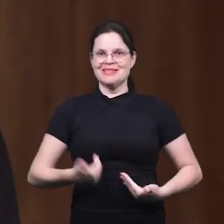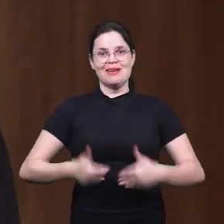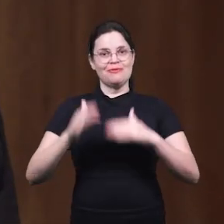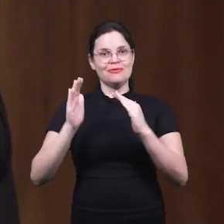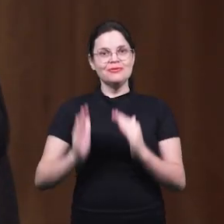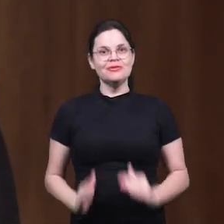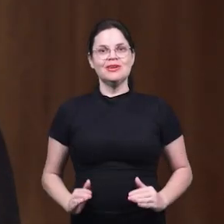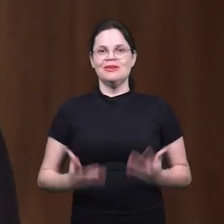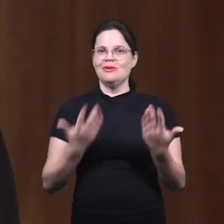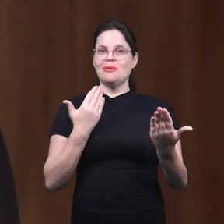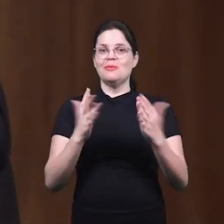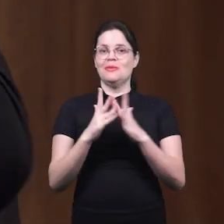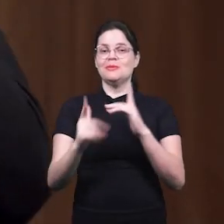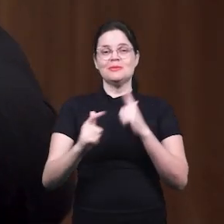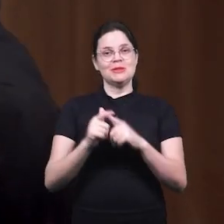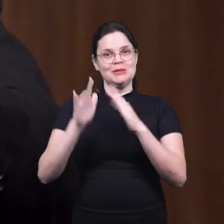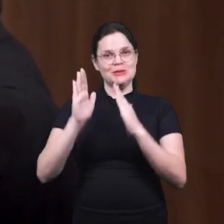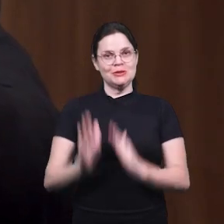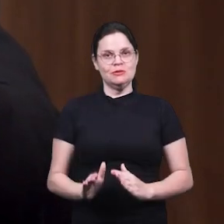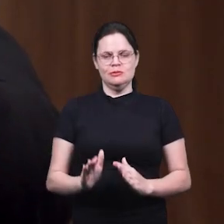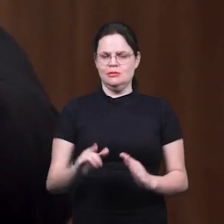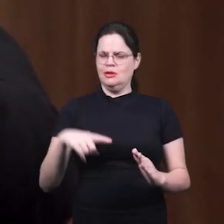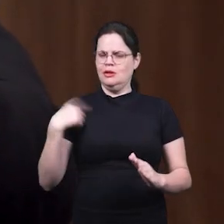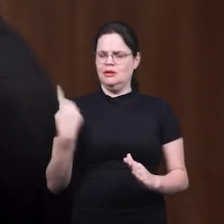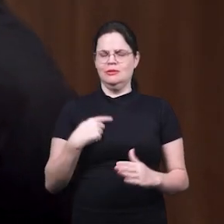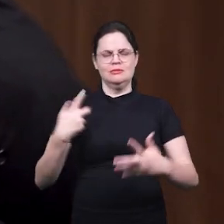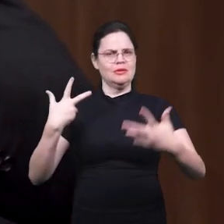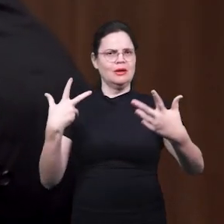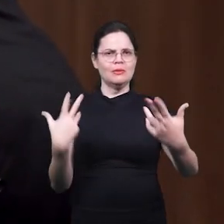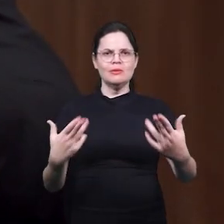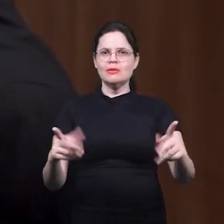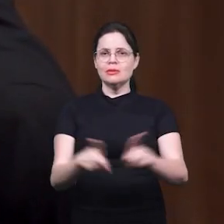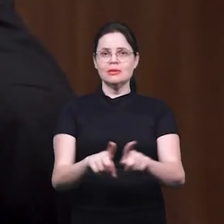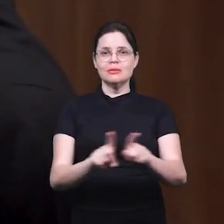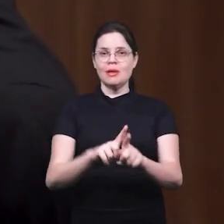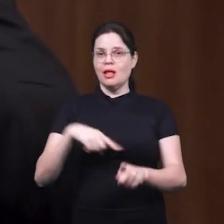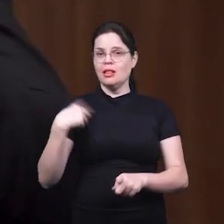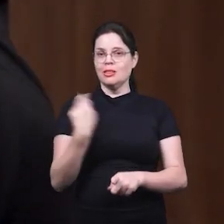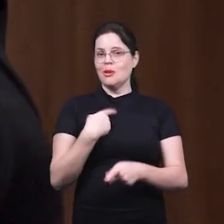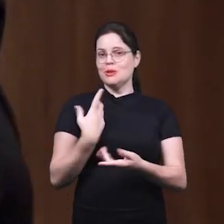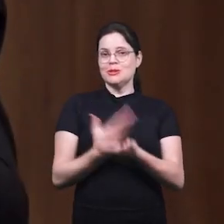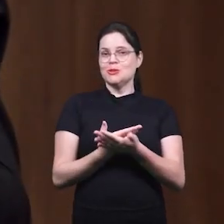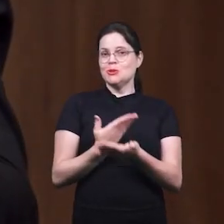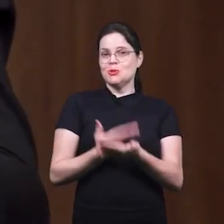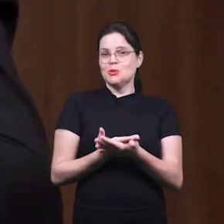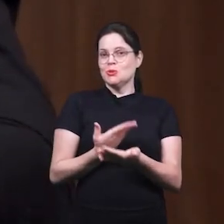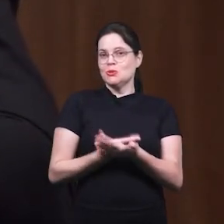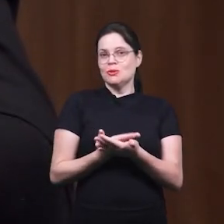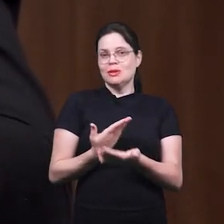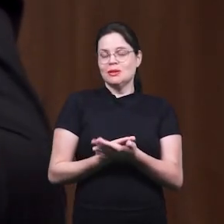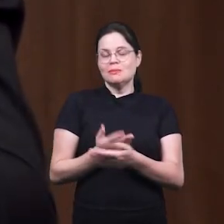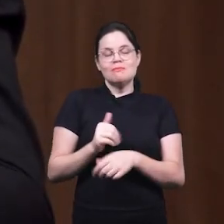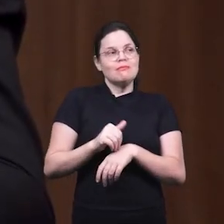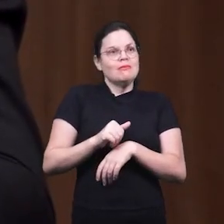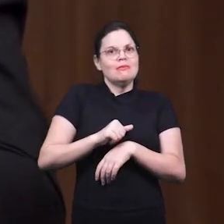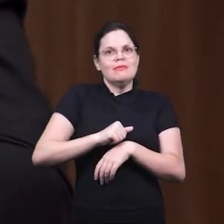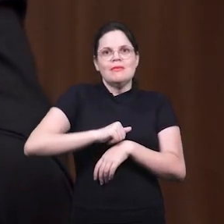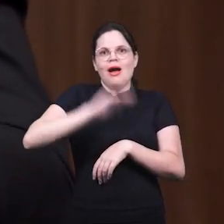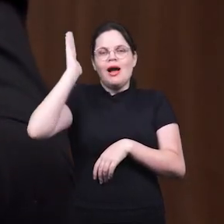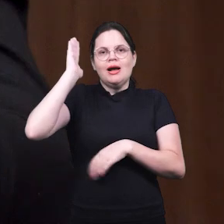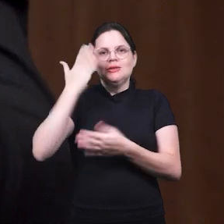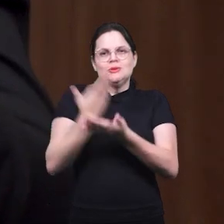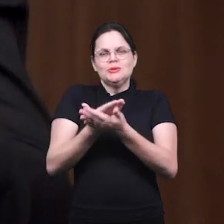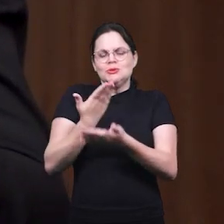estamos vivendo exatamente o momento em que nós estamos estudando, mergulhando,